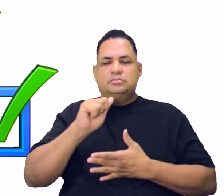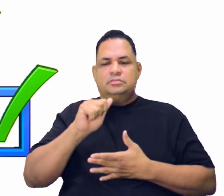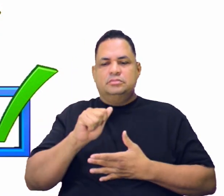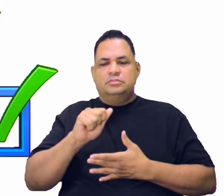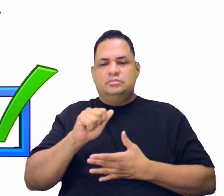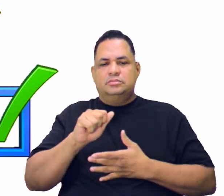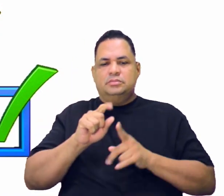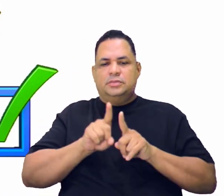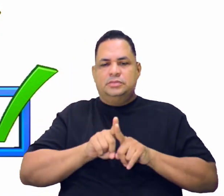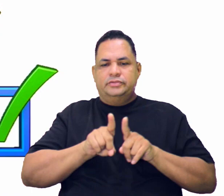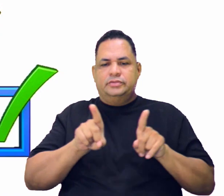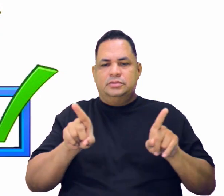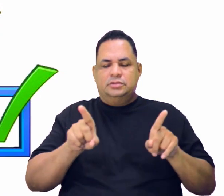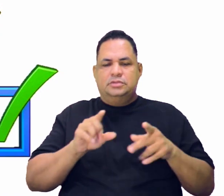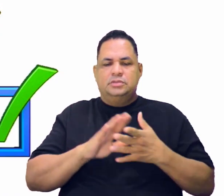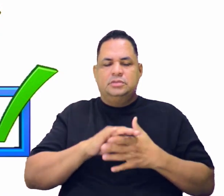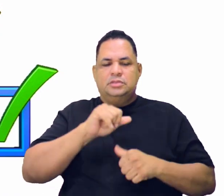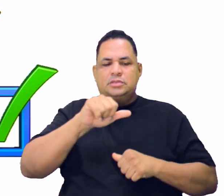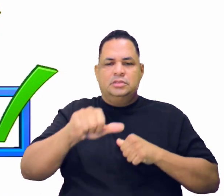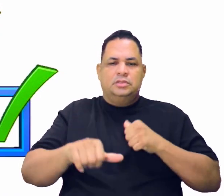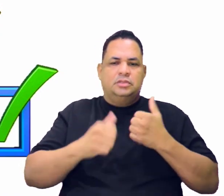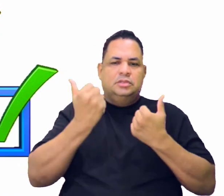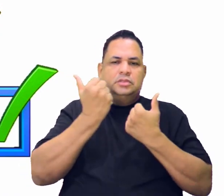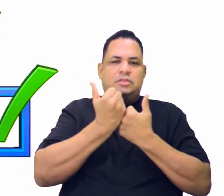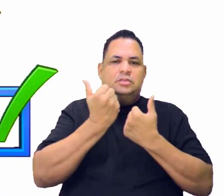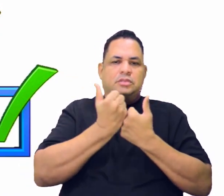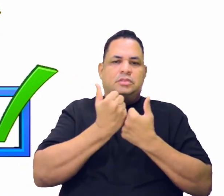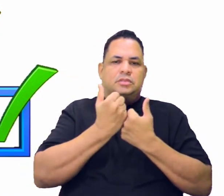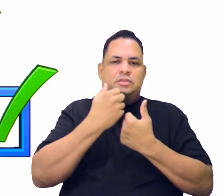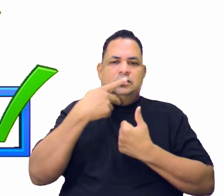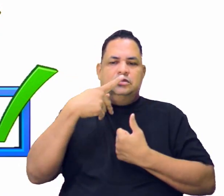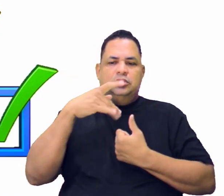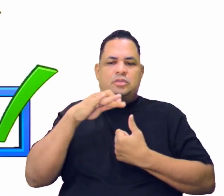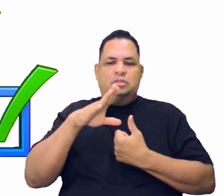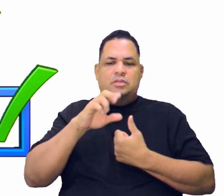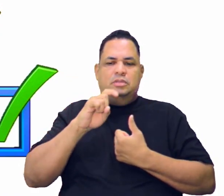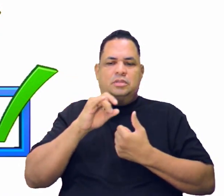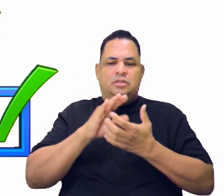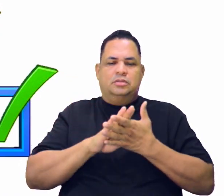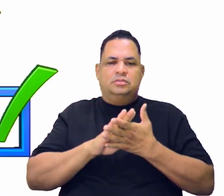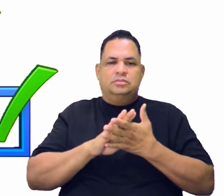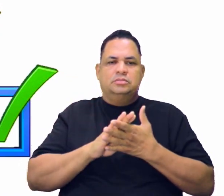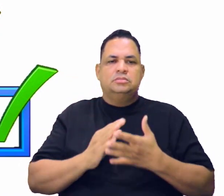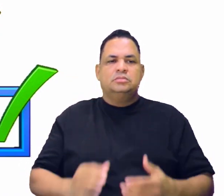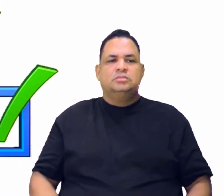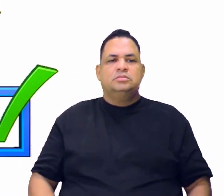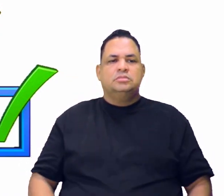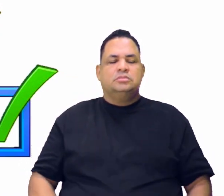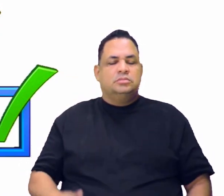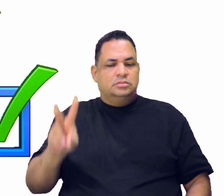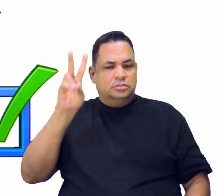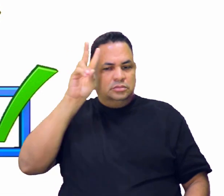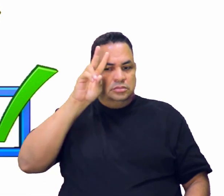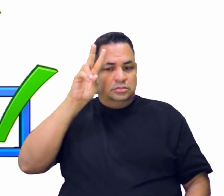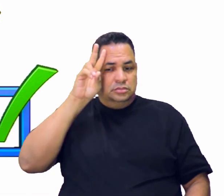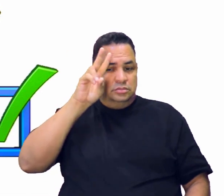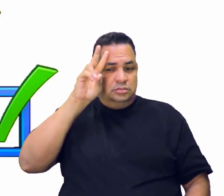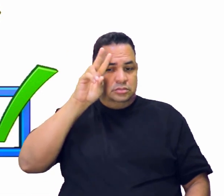Adversativa? Então, você troca, substitui por porém, já sabe que vai ser uma conjunção. Lembra